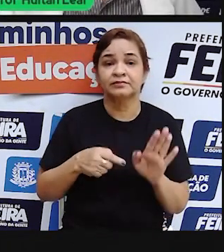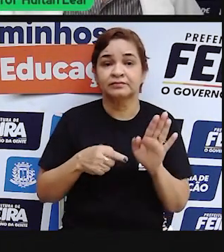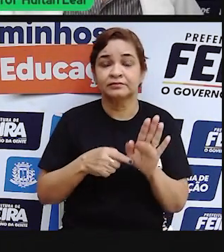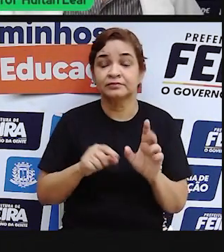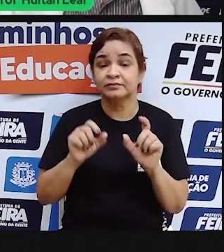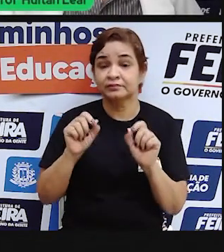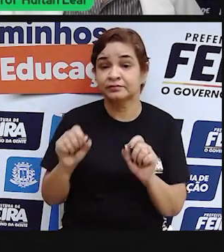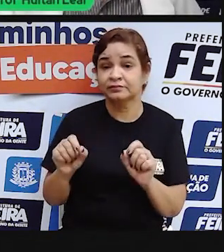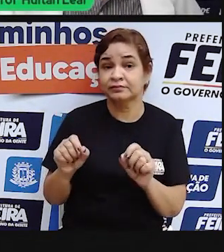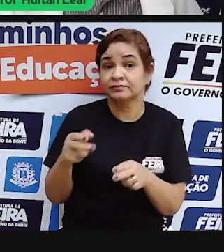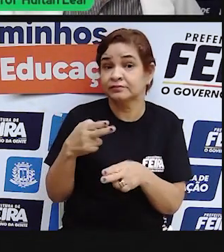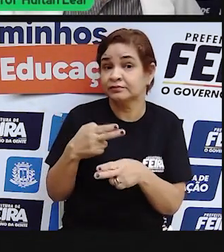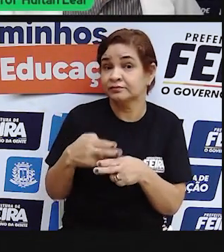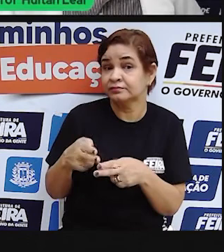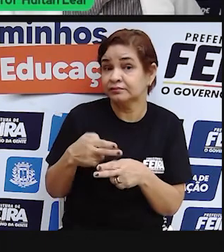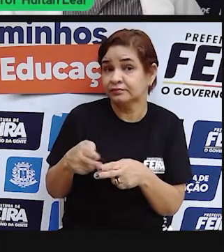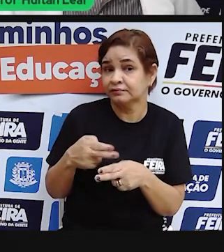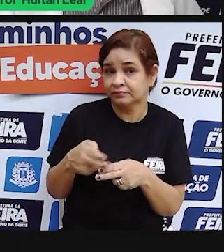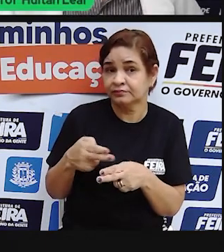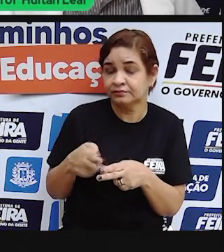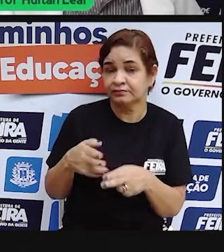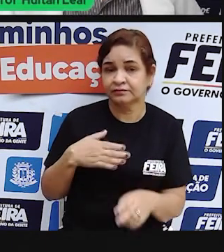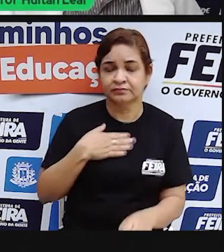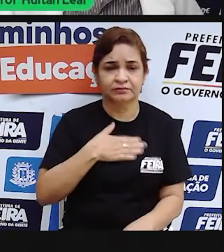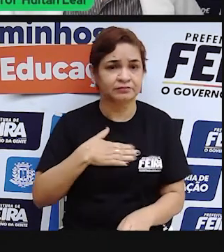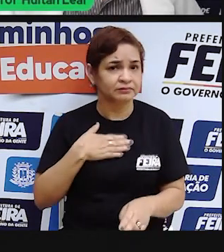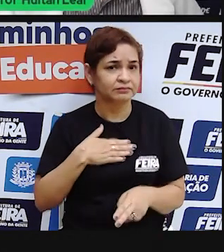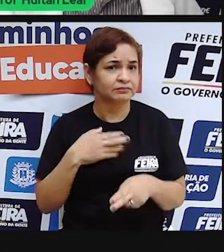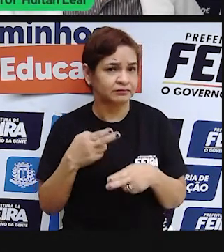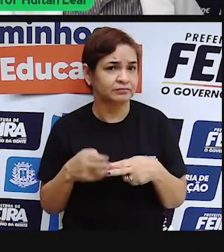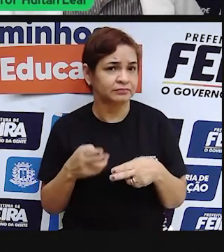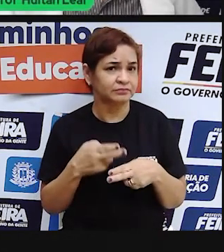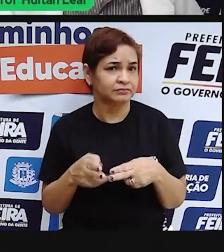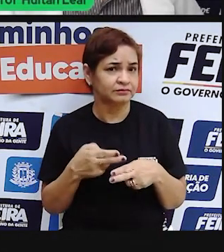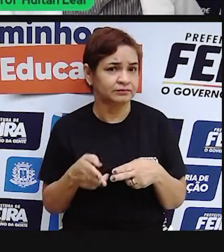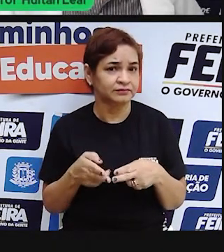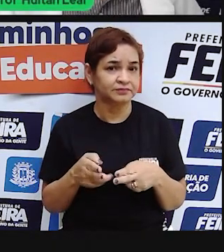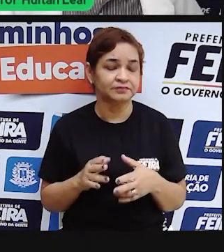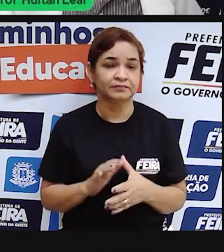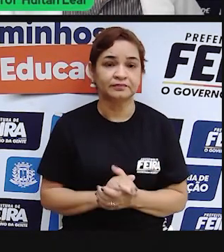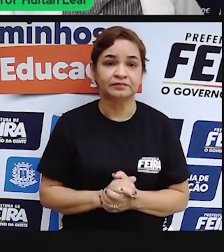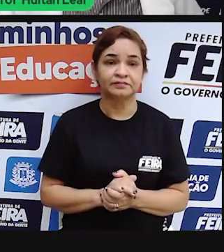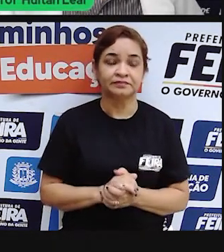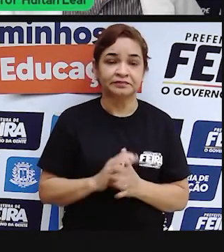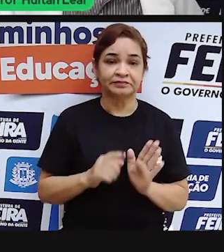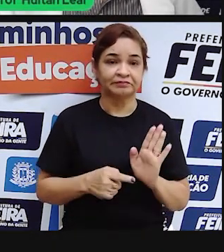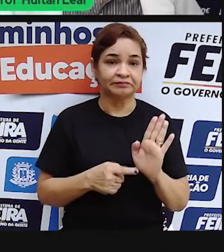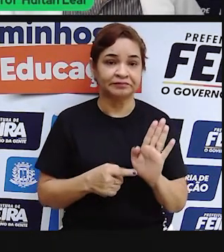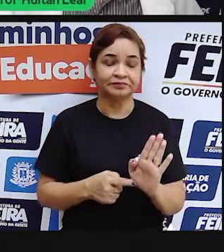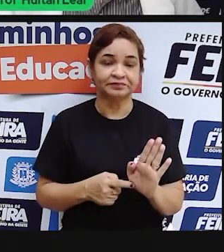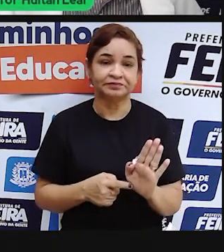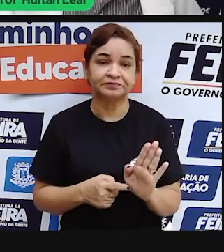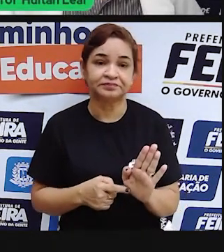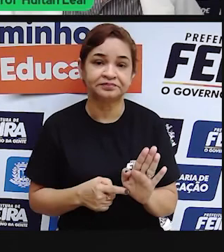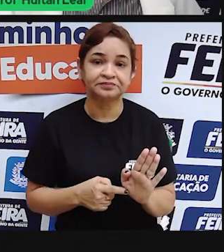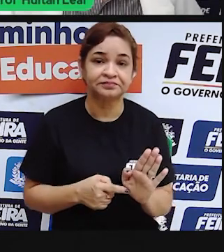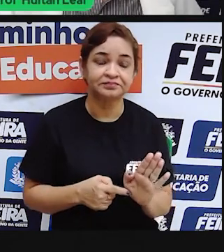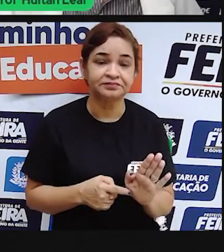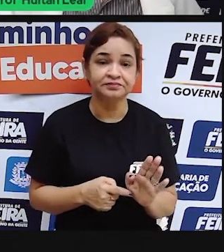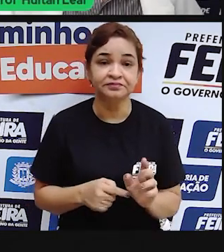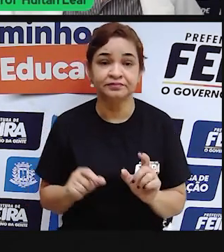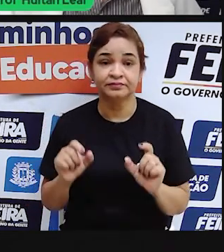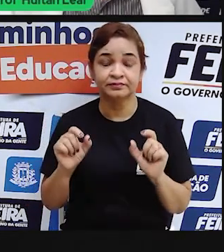o objeto do meu gosto? O chocolate. Então, representa o objeto ao qual